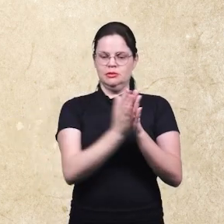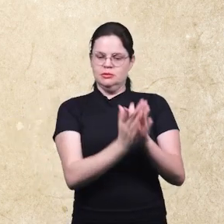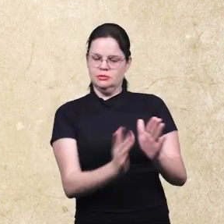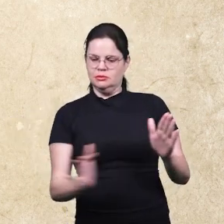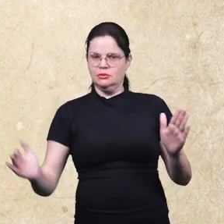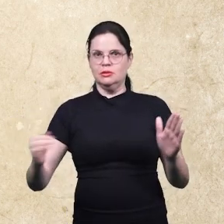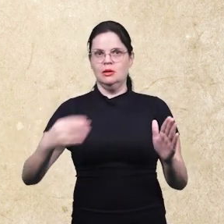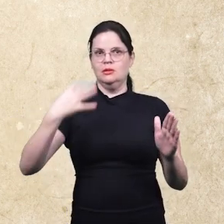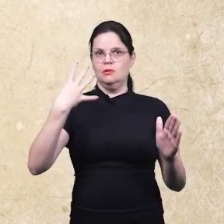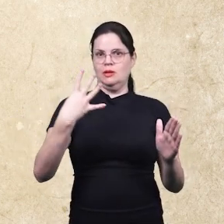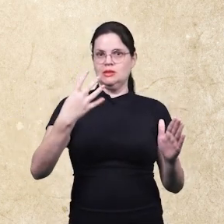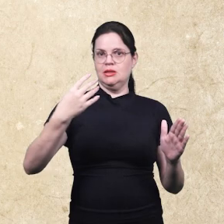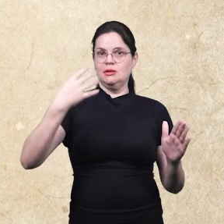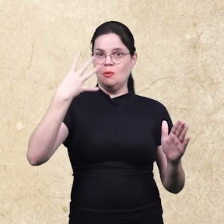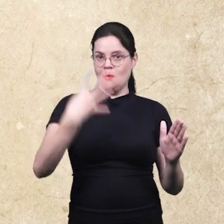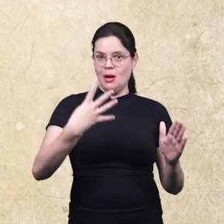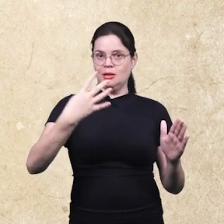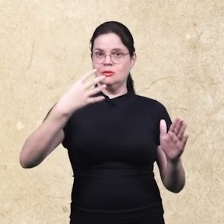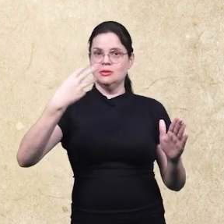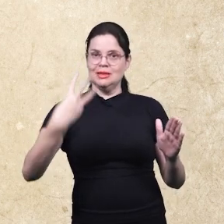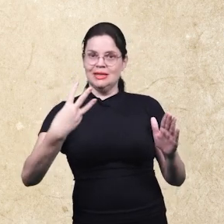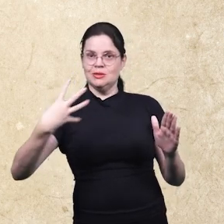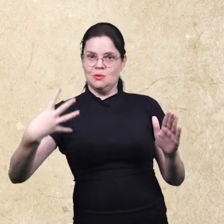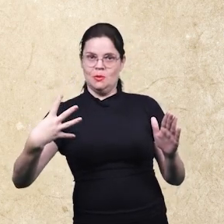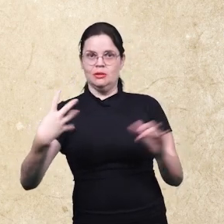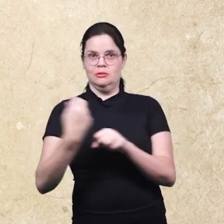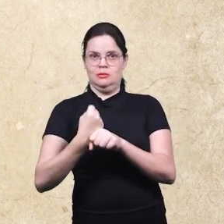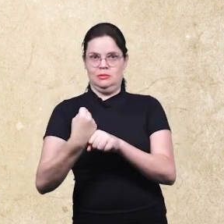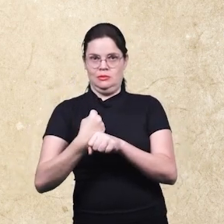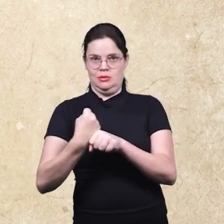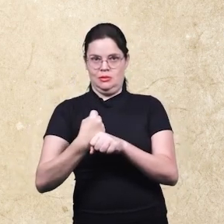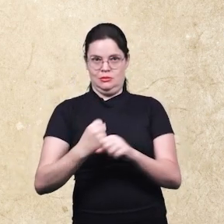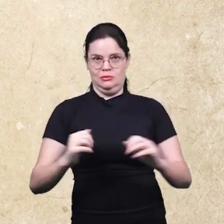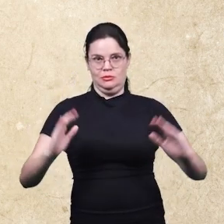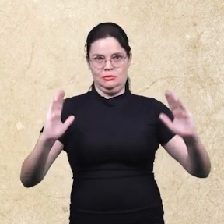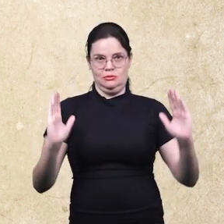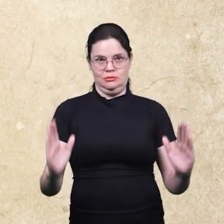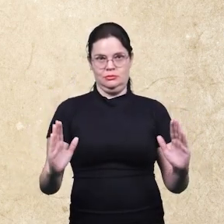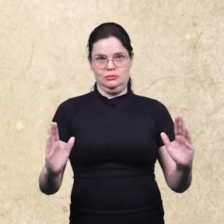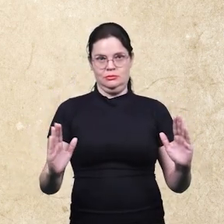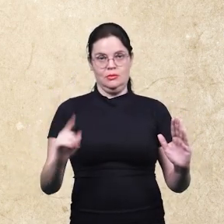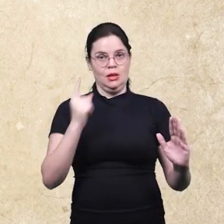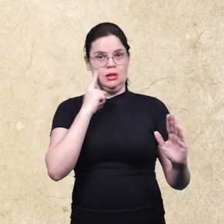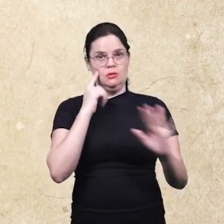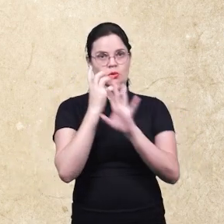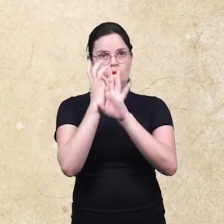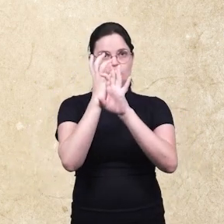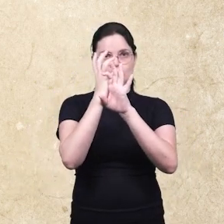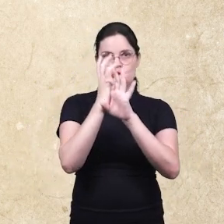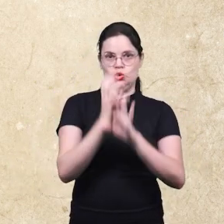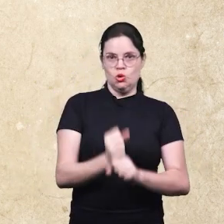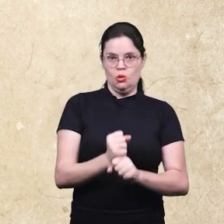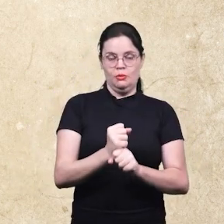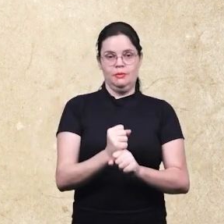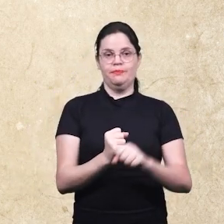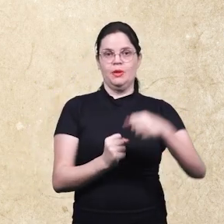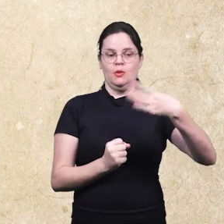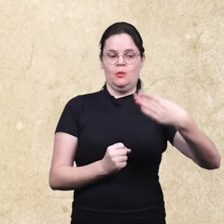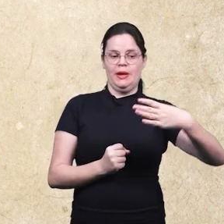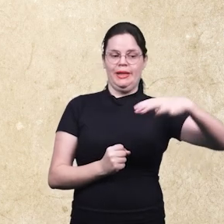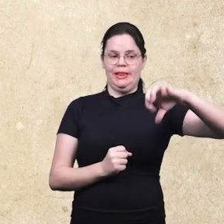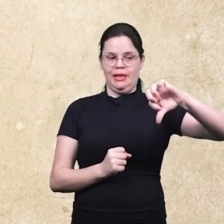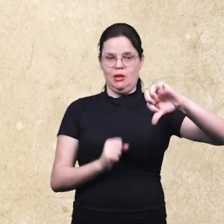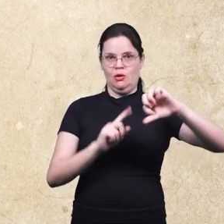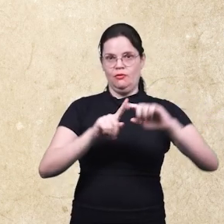cativeiro, desde a ordem, até a vinda de Jesus homem, são 434 mais